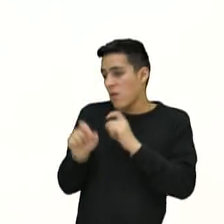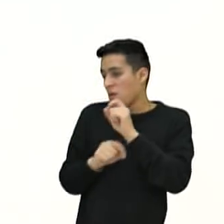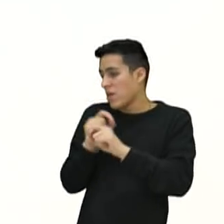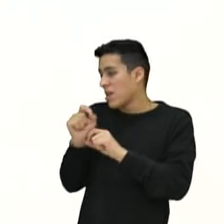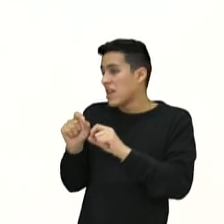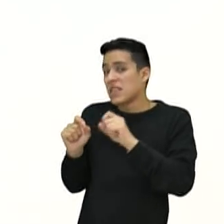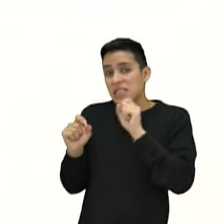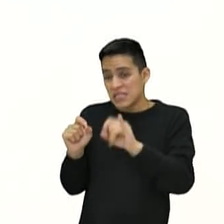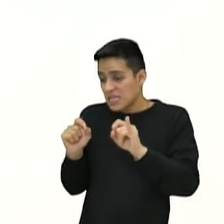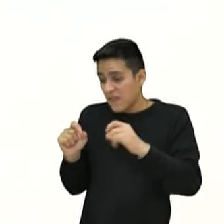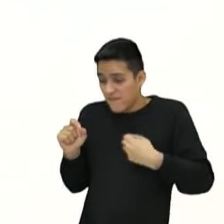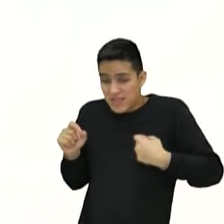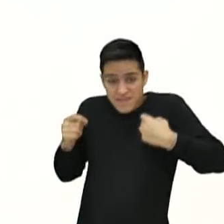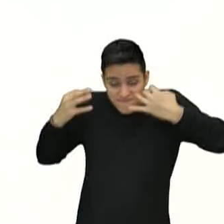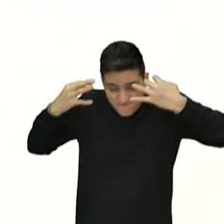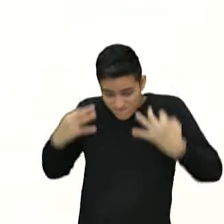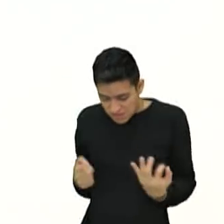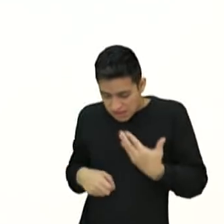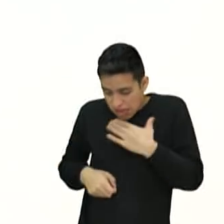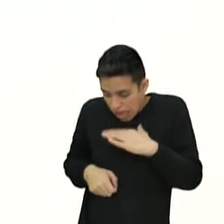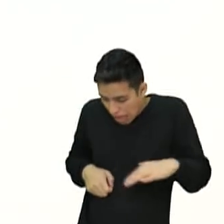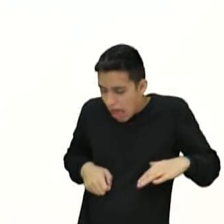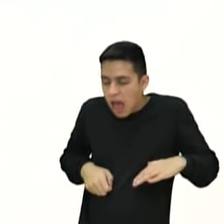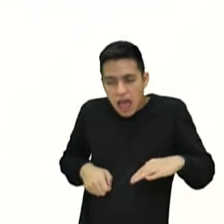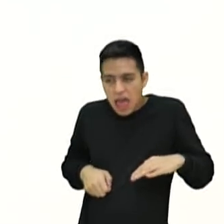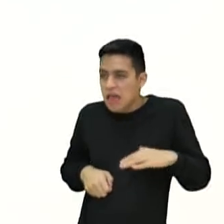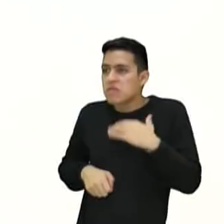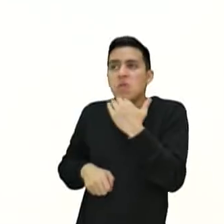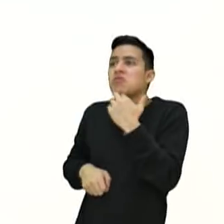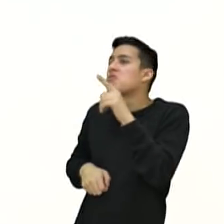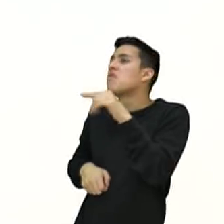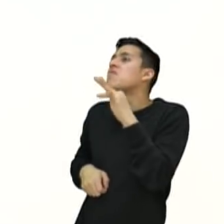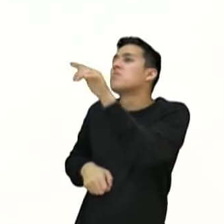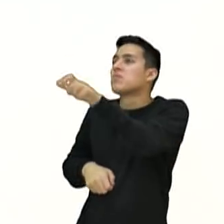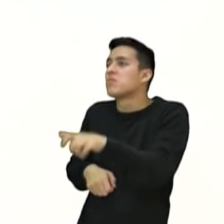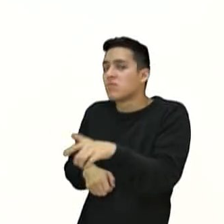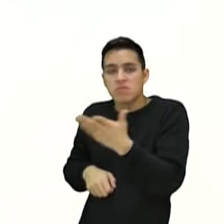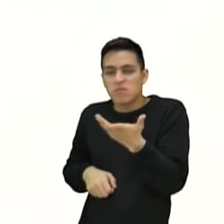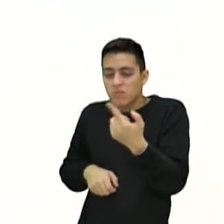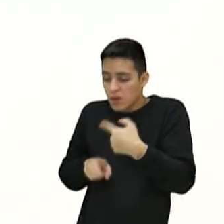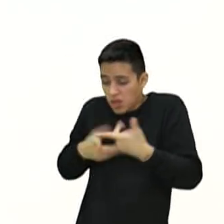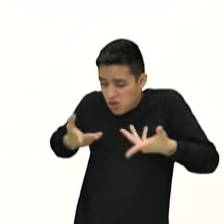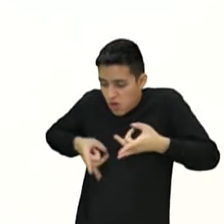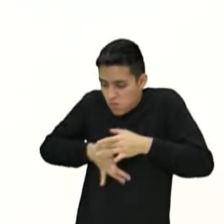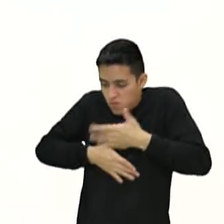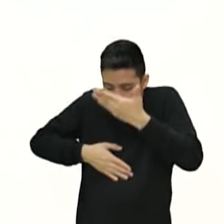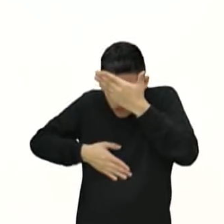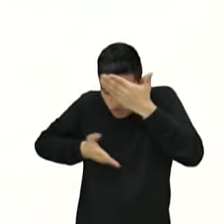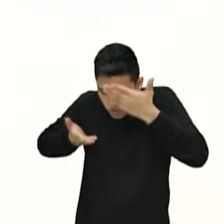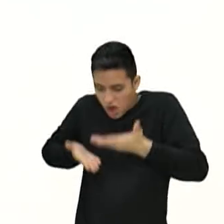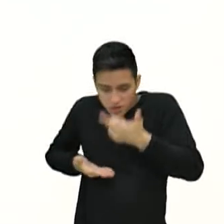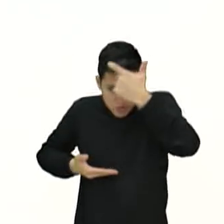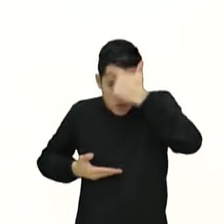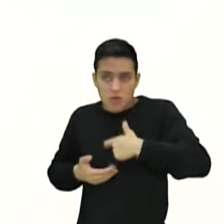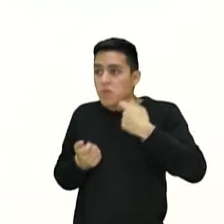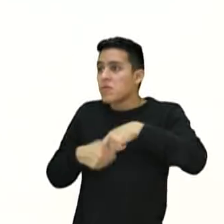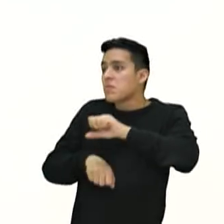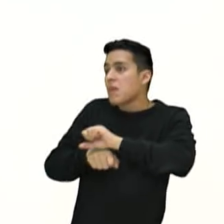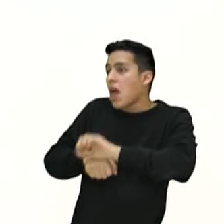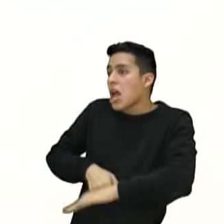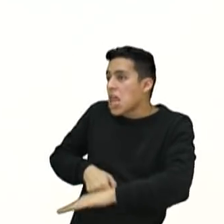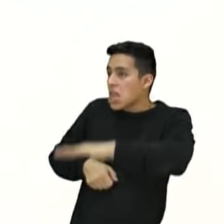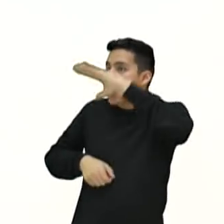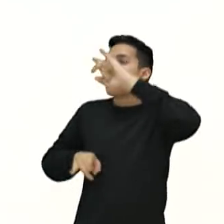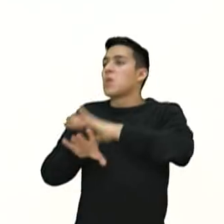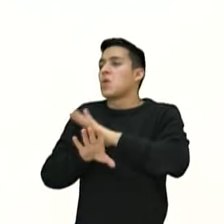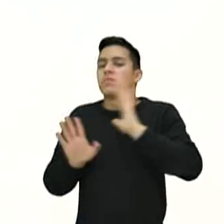se não viver plenamente seu ser infantil. Nada será porque já é. Não precisará esperar crescer para ser alguém. Para